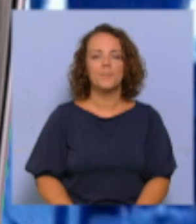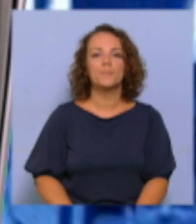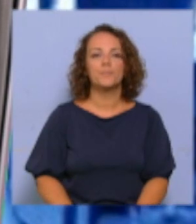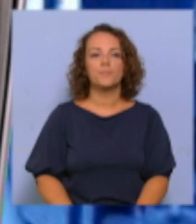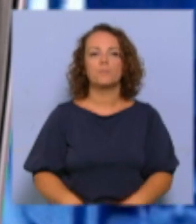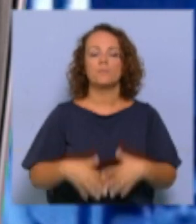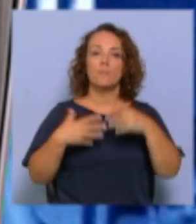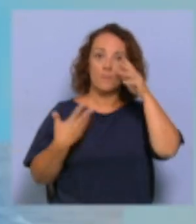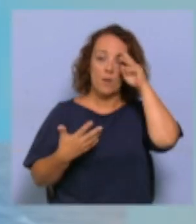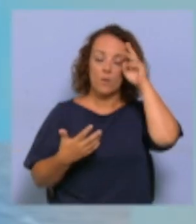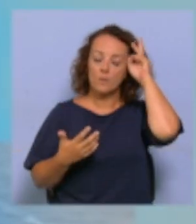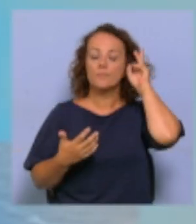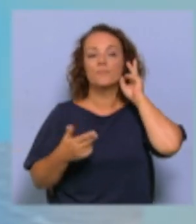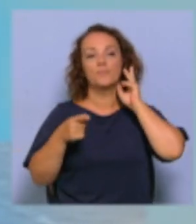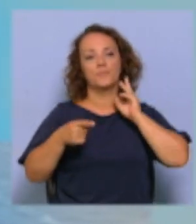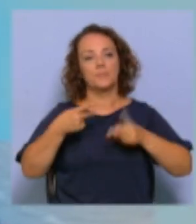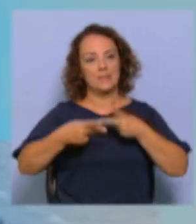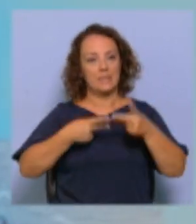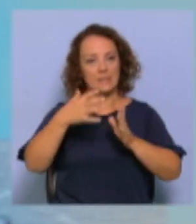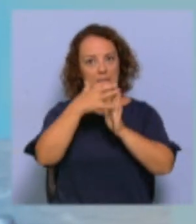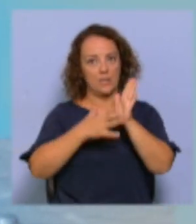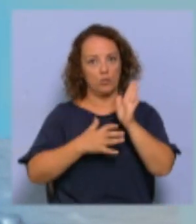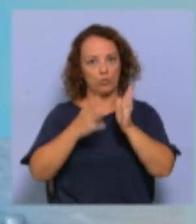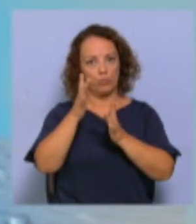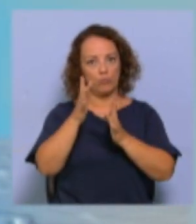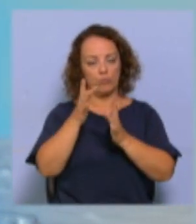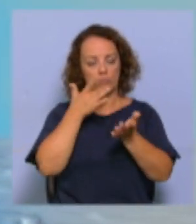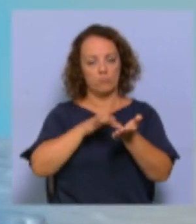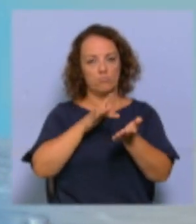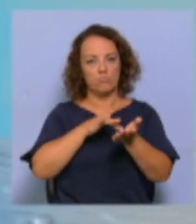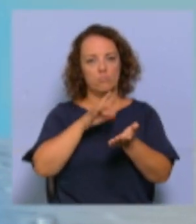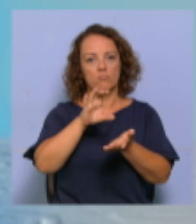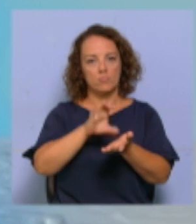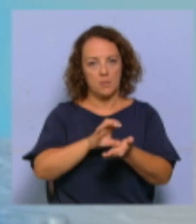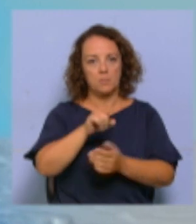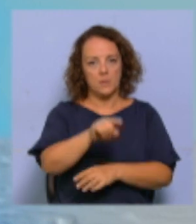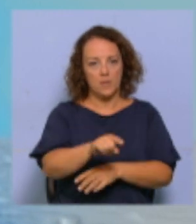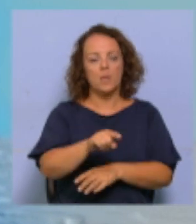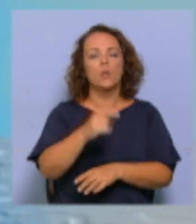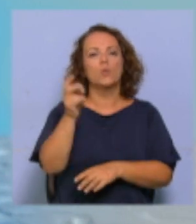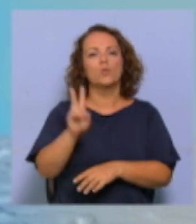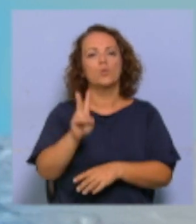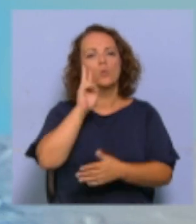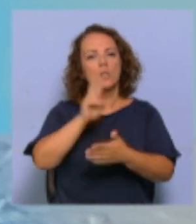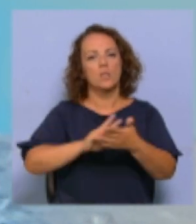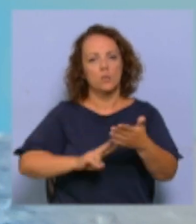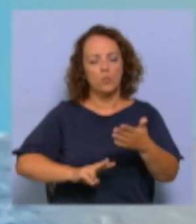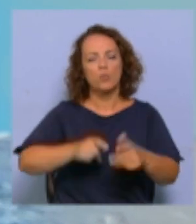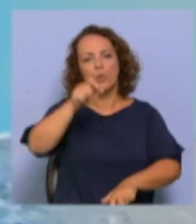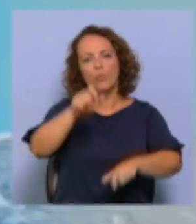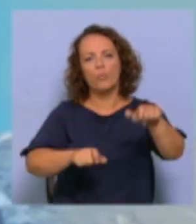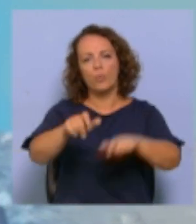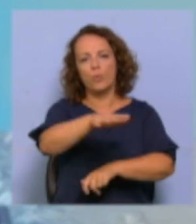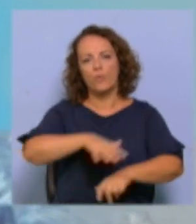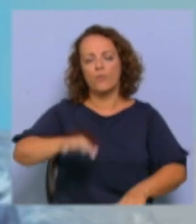vamos então, nesta análise que fazemos aos textos da Bíblia lidos nas missas de domingo, vamos à segunda leitura, da carta aos Filipenses. Para